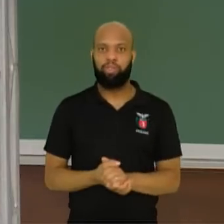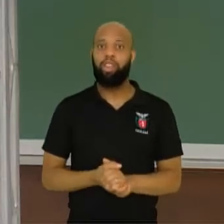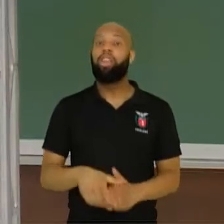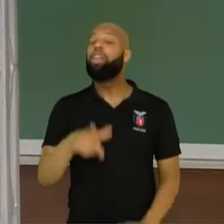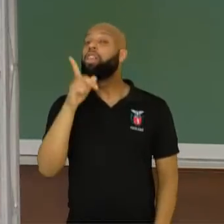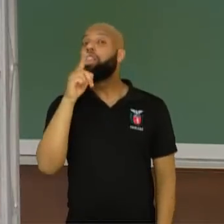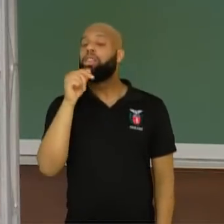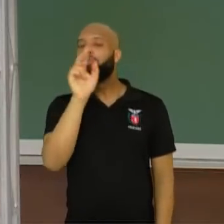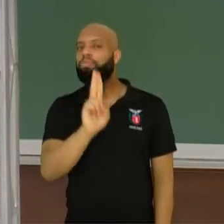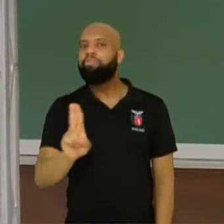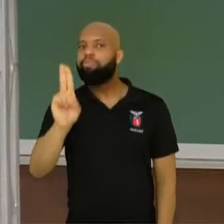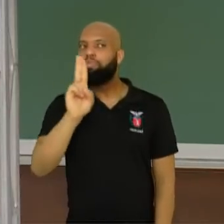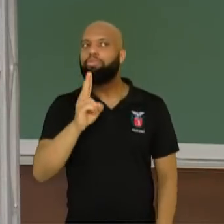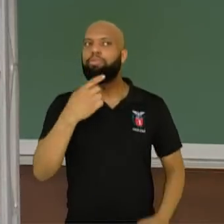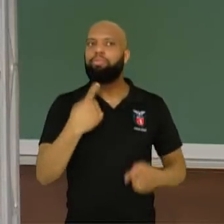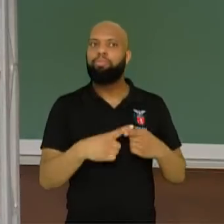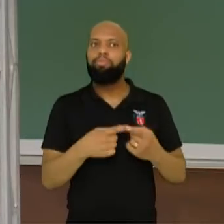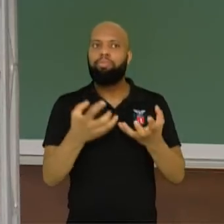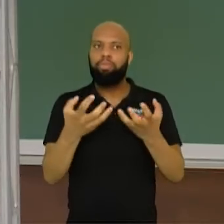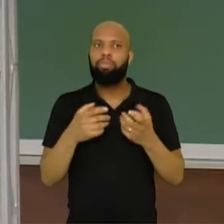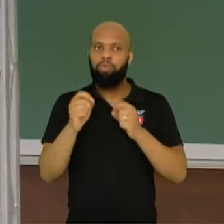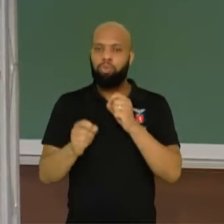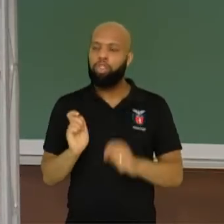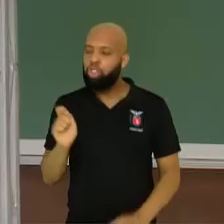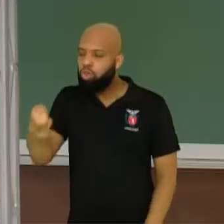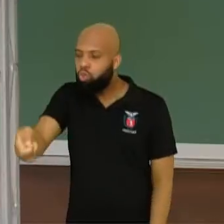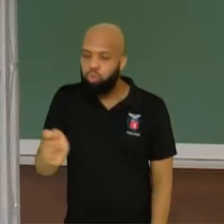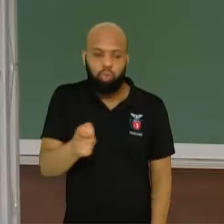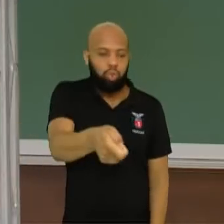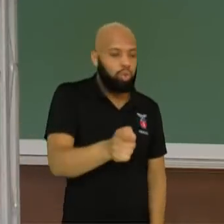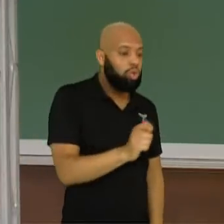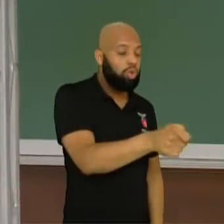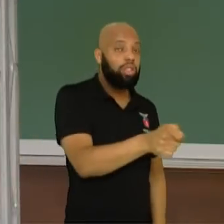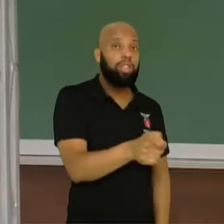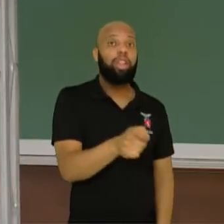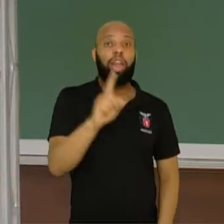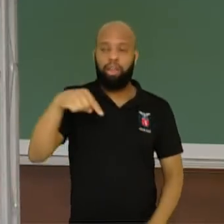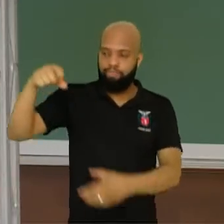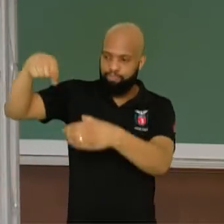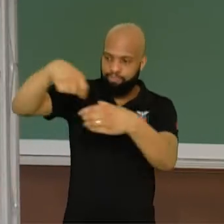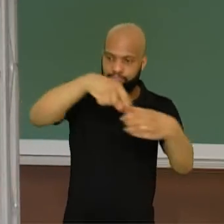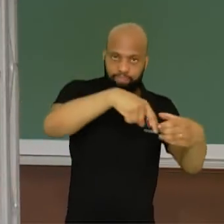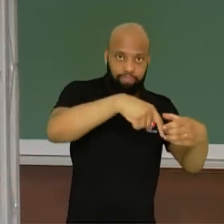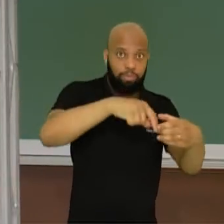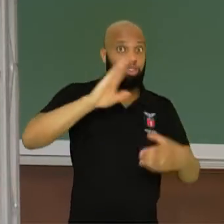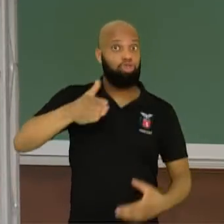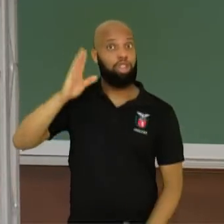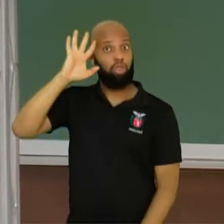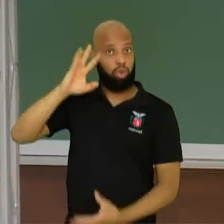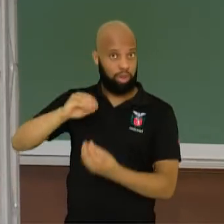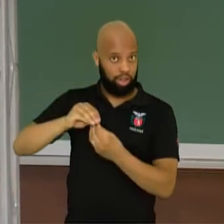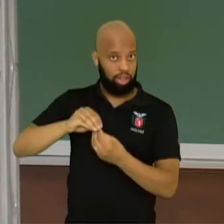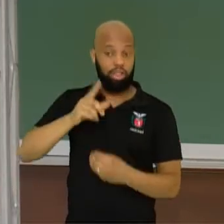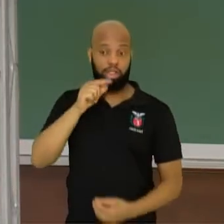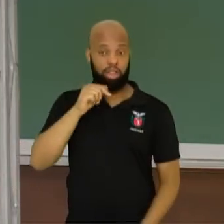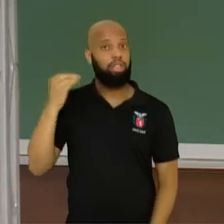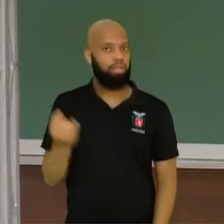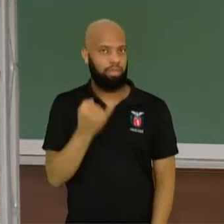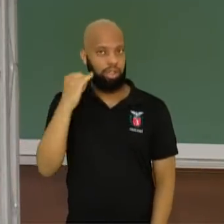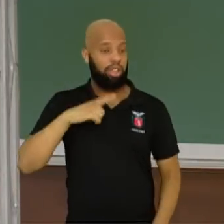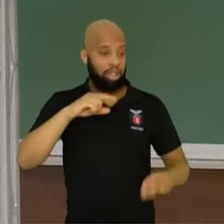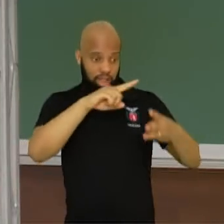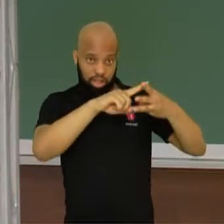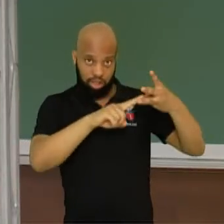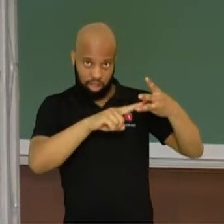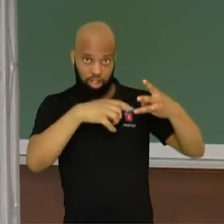indústrias. Então, se a gente perceber, a água ela é fundamental, ela é essencial à vida. Sem a água, não existe